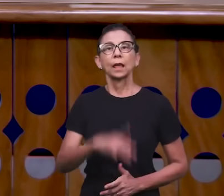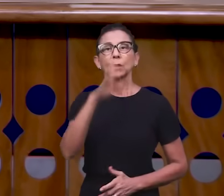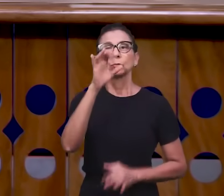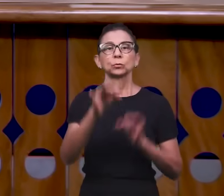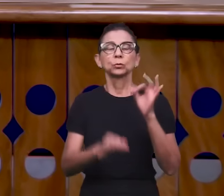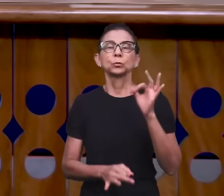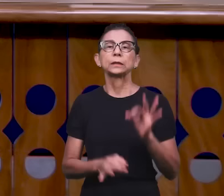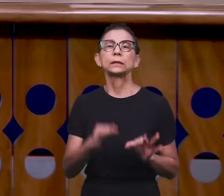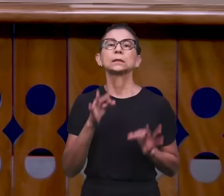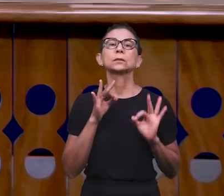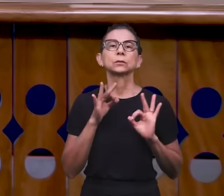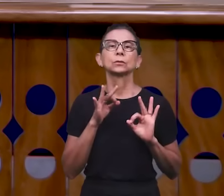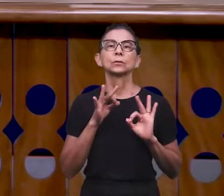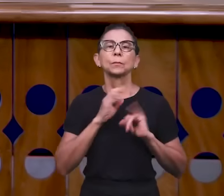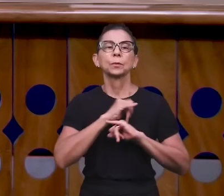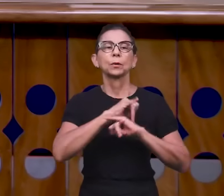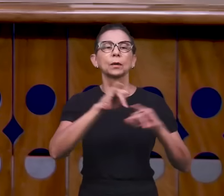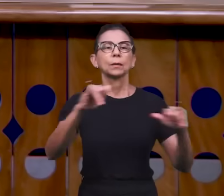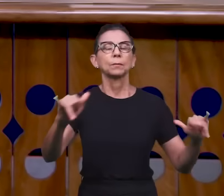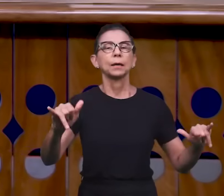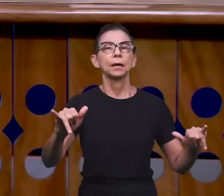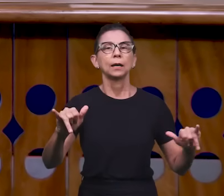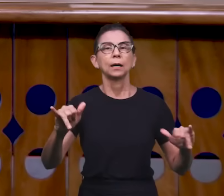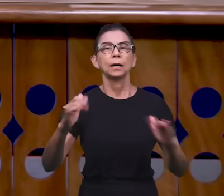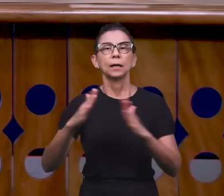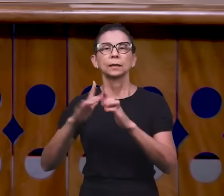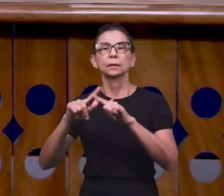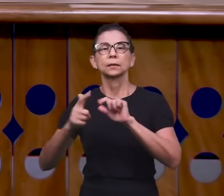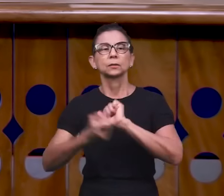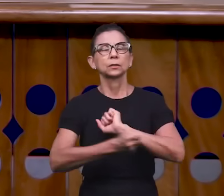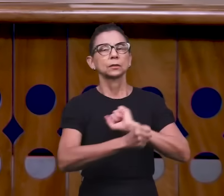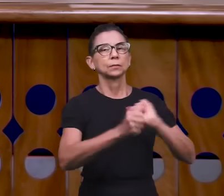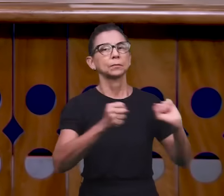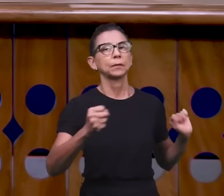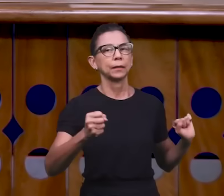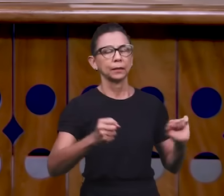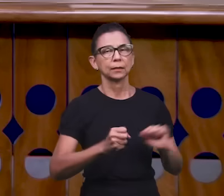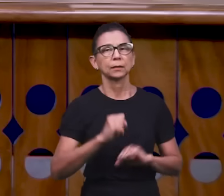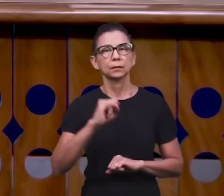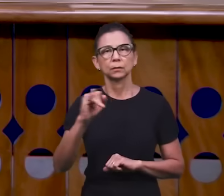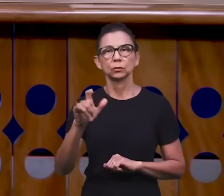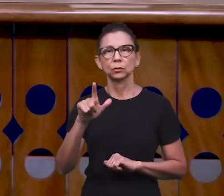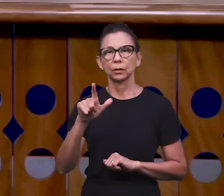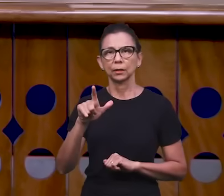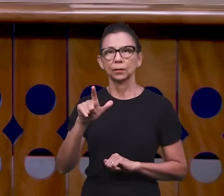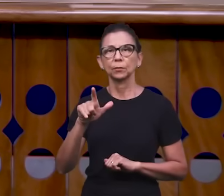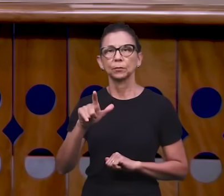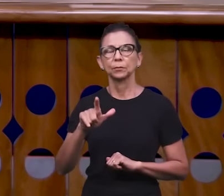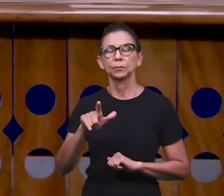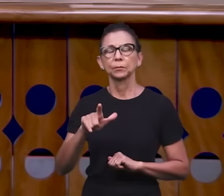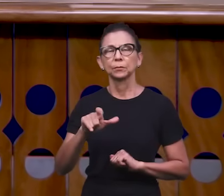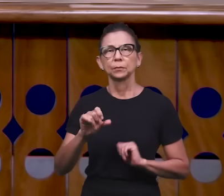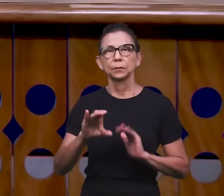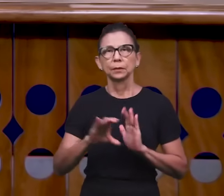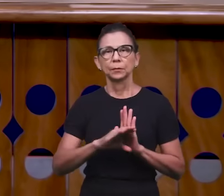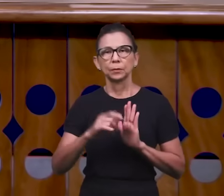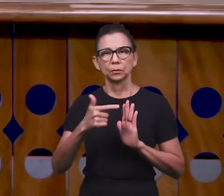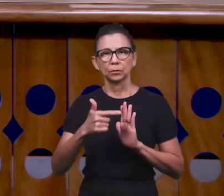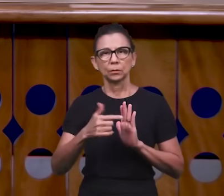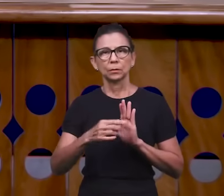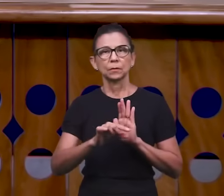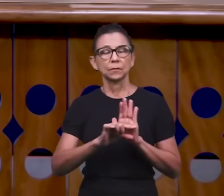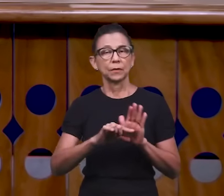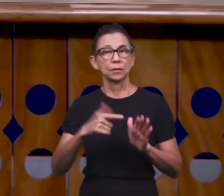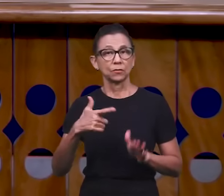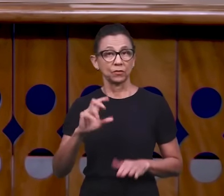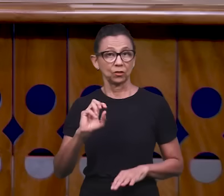de juízo e de libertação. A palavra do Senhor no livro do profeta Joel, capítulo 2, verso 28,